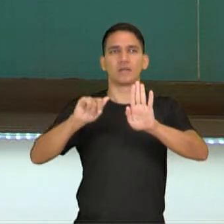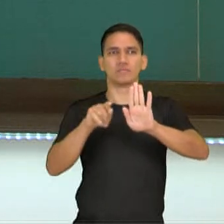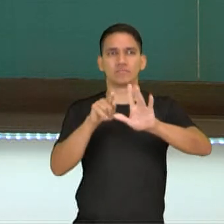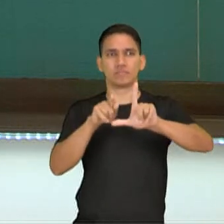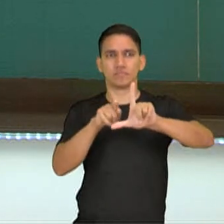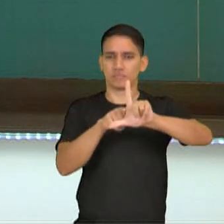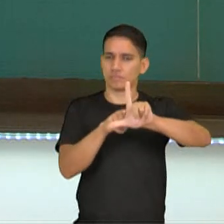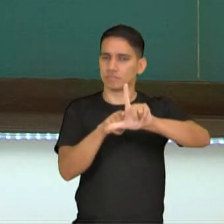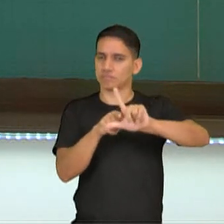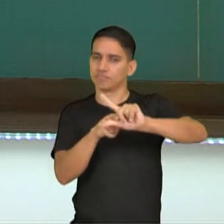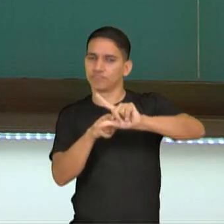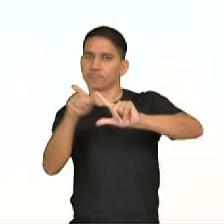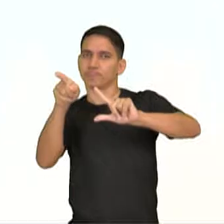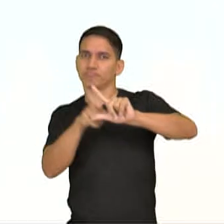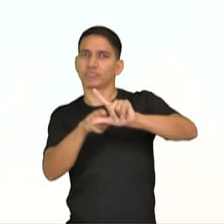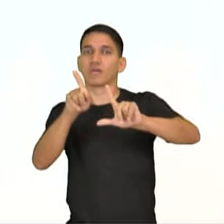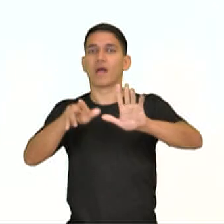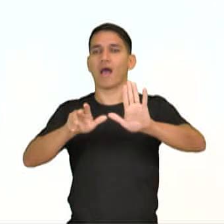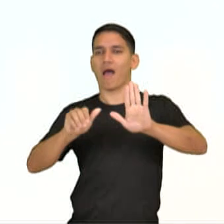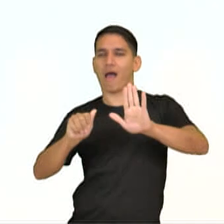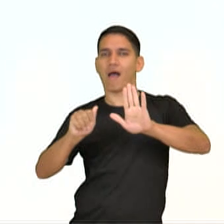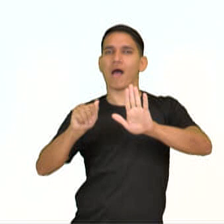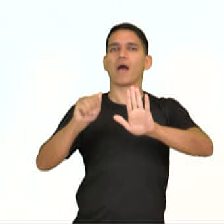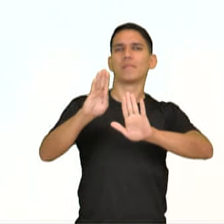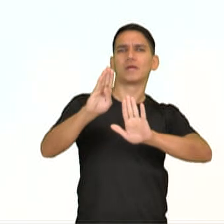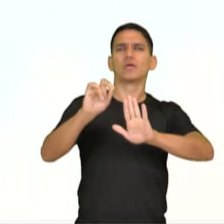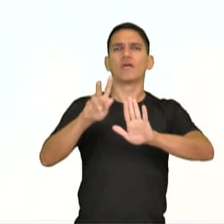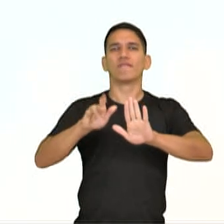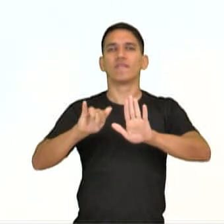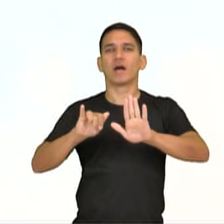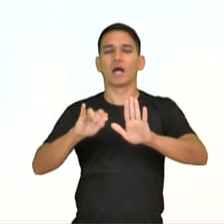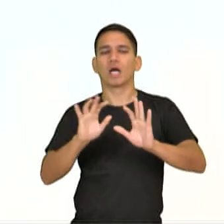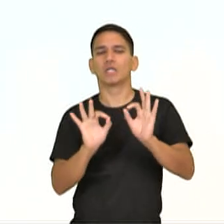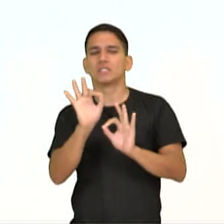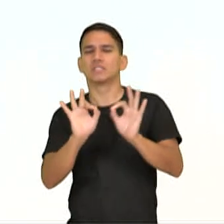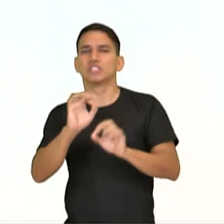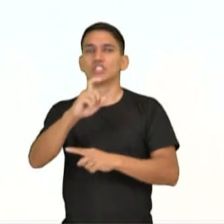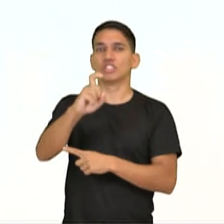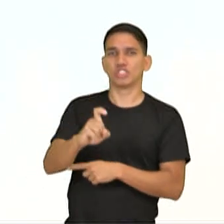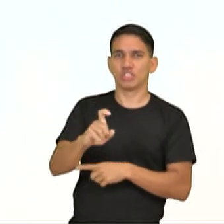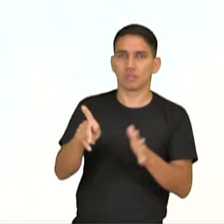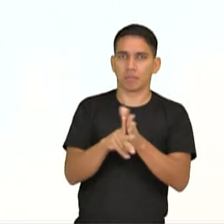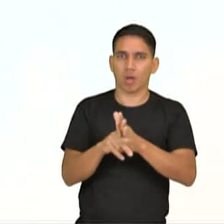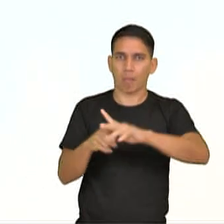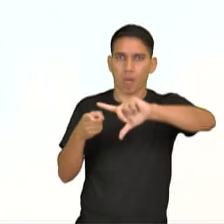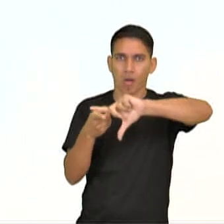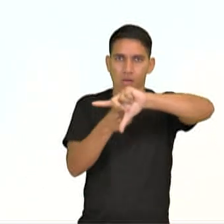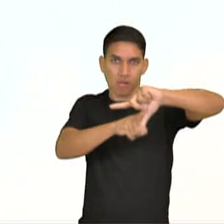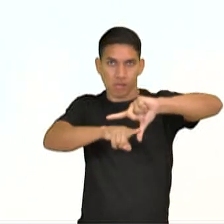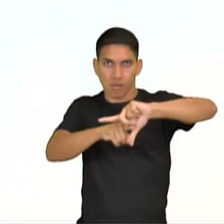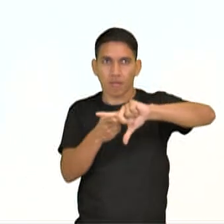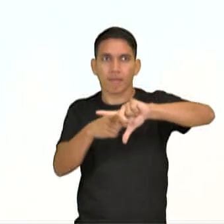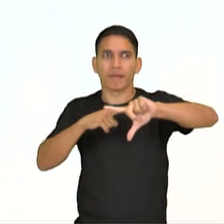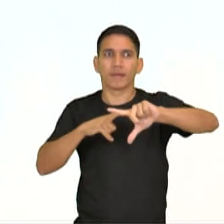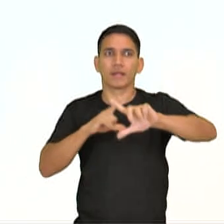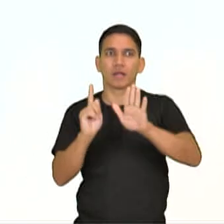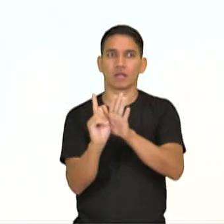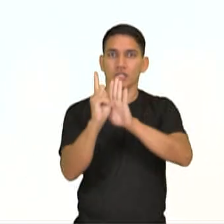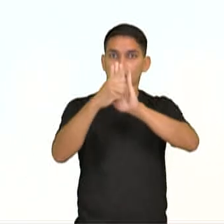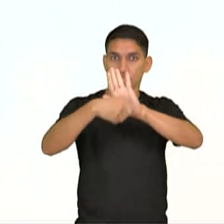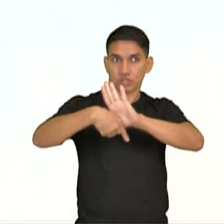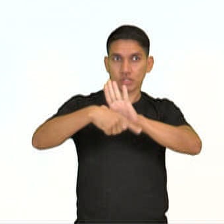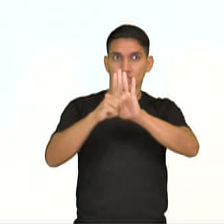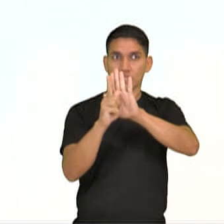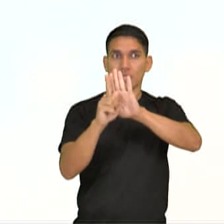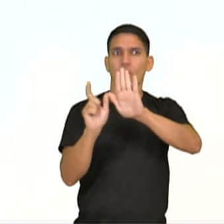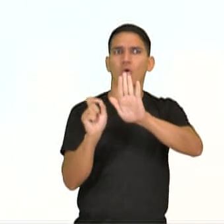vai determinar uma medida x aí na circunferência trigonométrica de um ângulo, tá? Então aqui eu chamo de ângulo